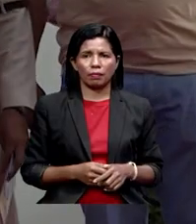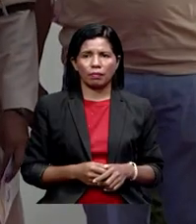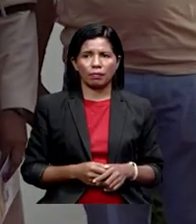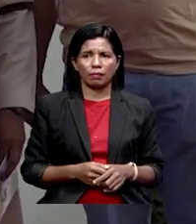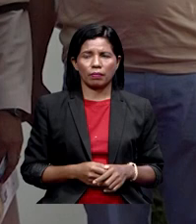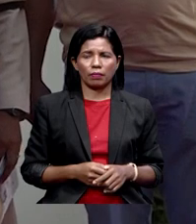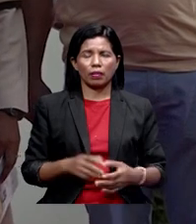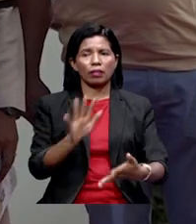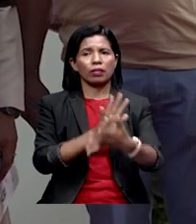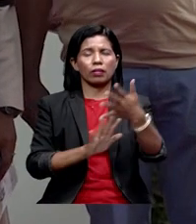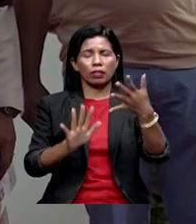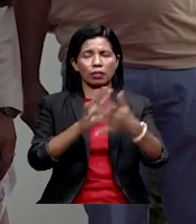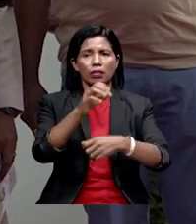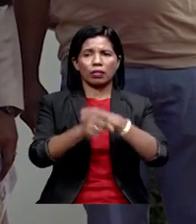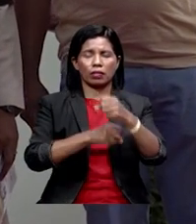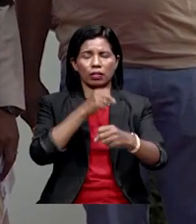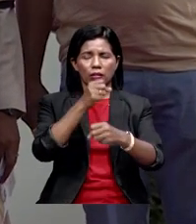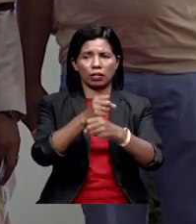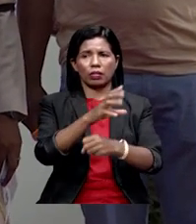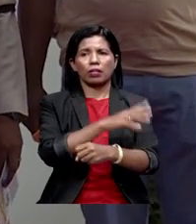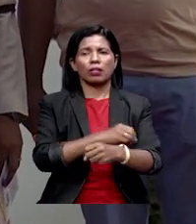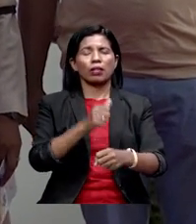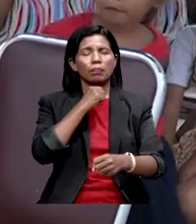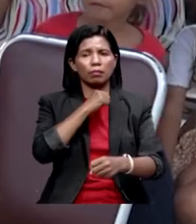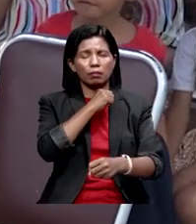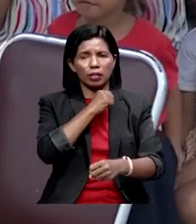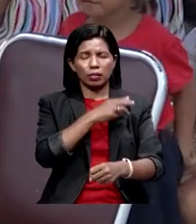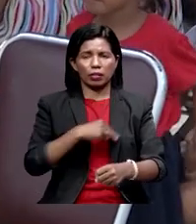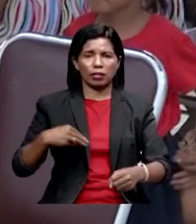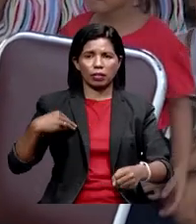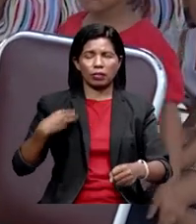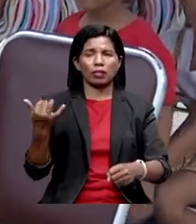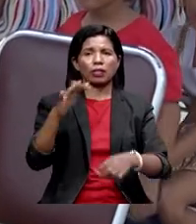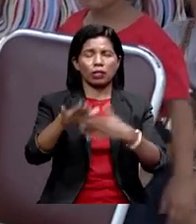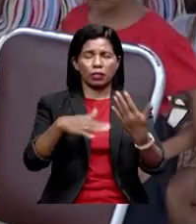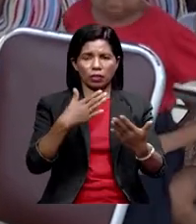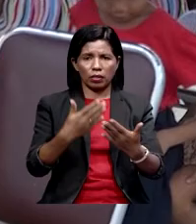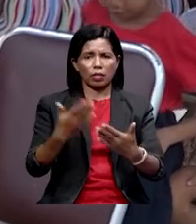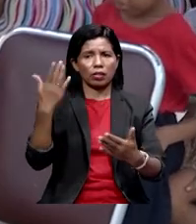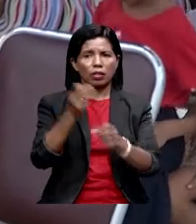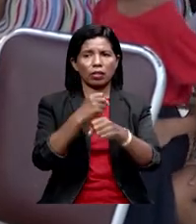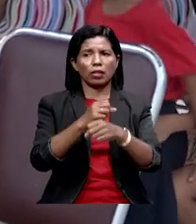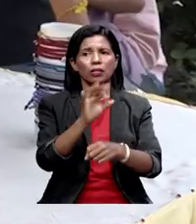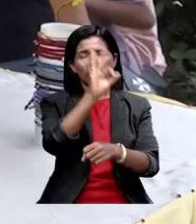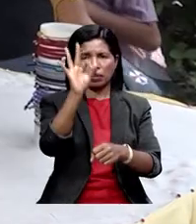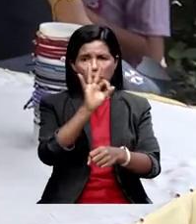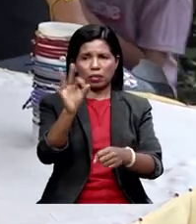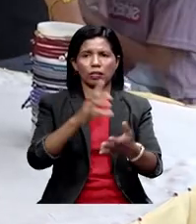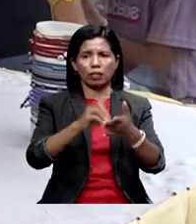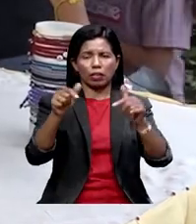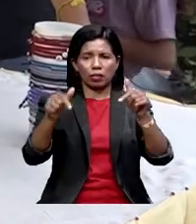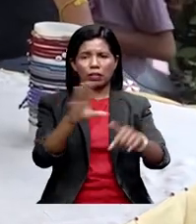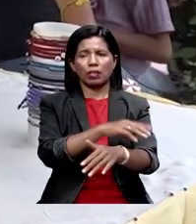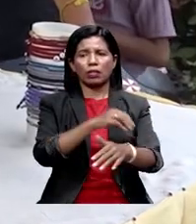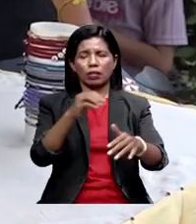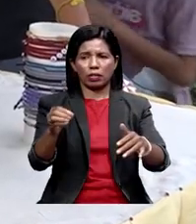E a celebração no aniversário Congregação Irmã Carmelita Badal Alimanulu, na Behalau e a sexta semana ne, Congregação